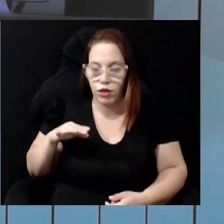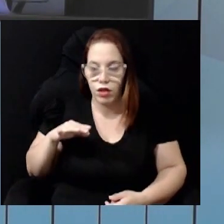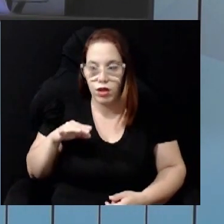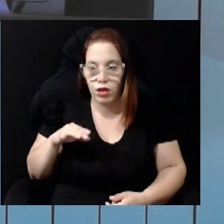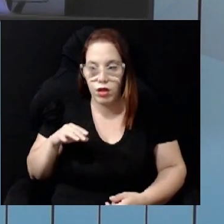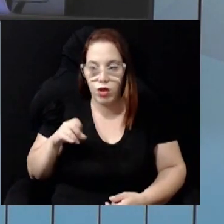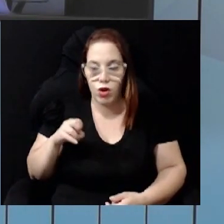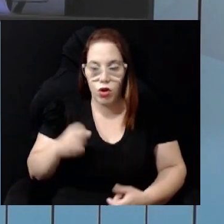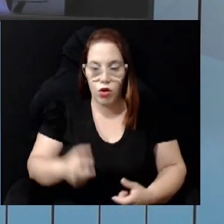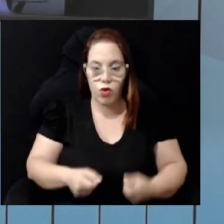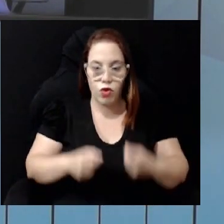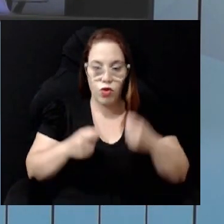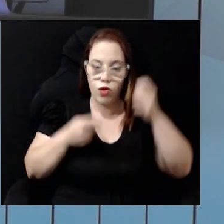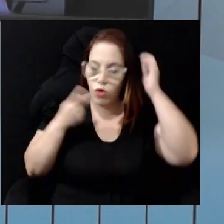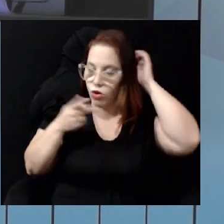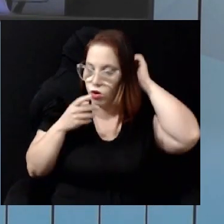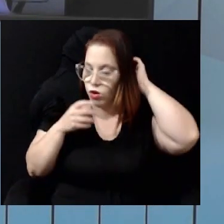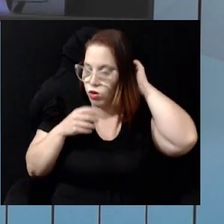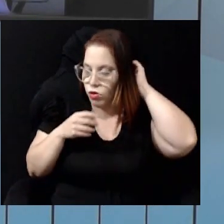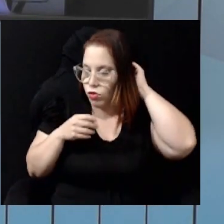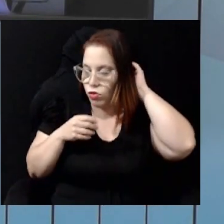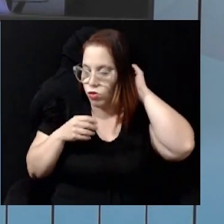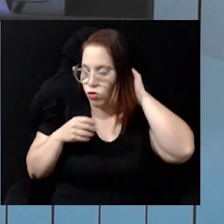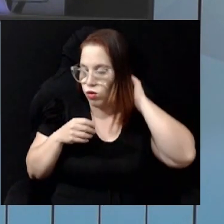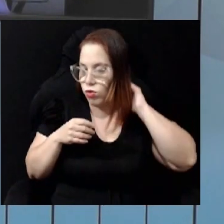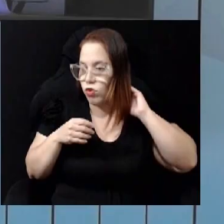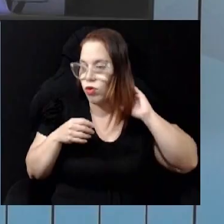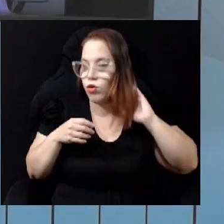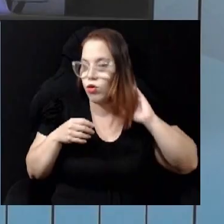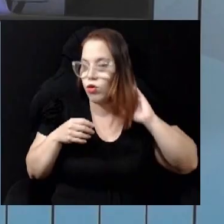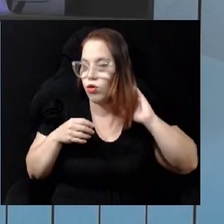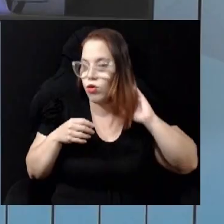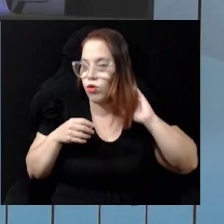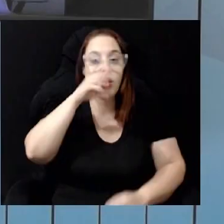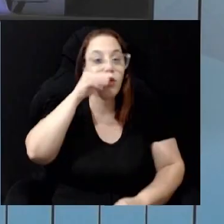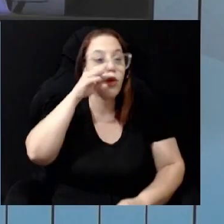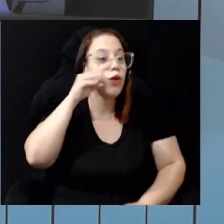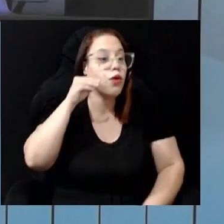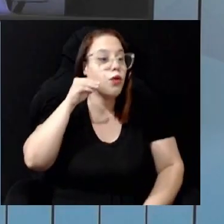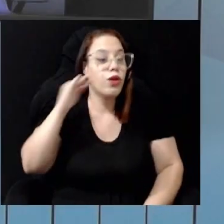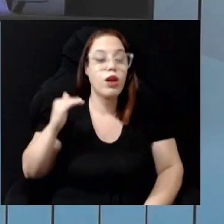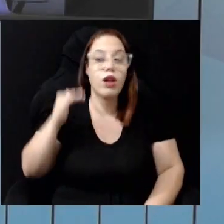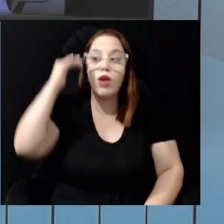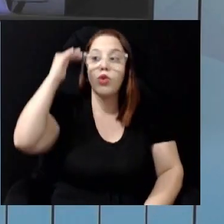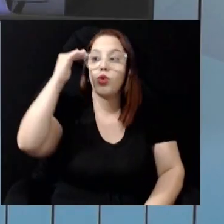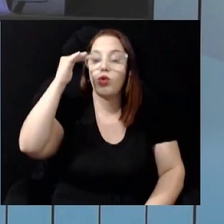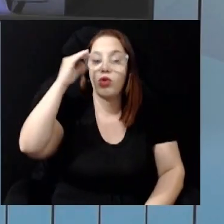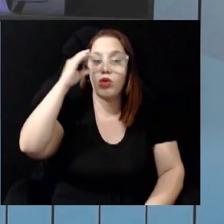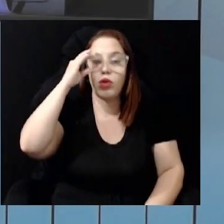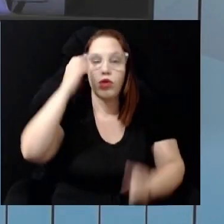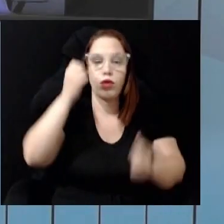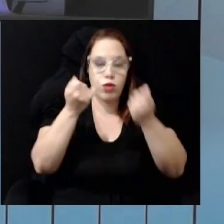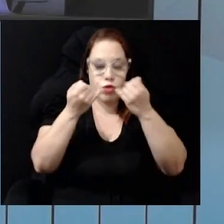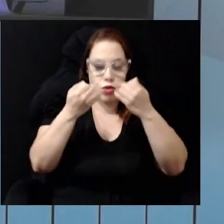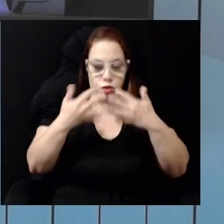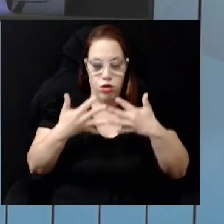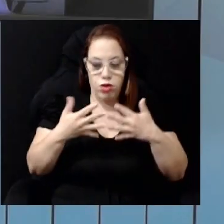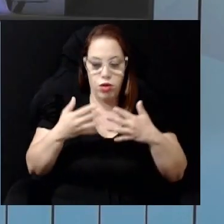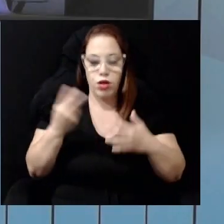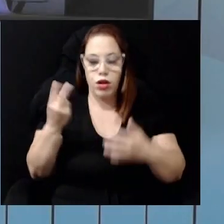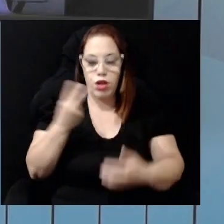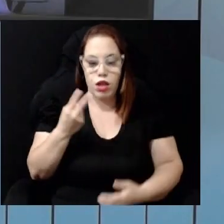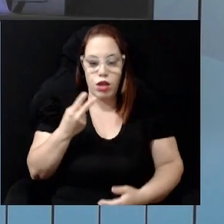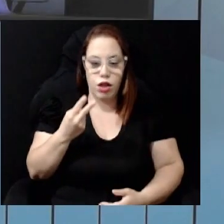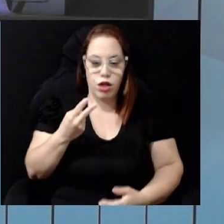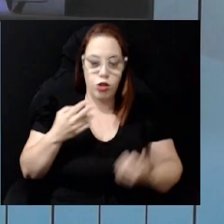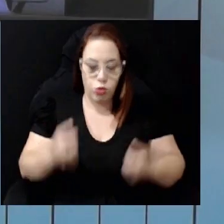que o senhor falasse também do câncer ósseo que acomete mais os adolescentes e adultos. Explicar um pouquinho sobre esse tipo de